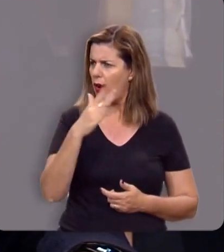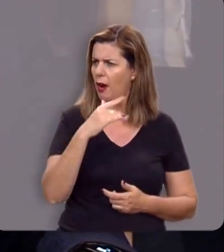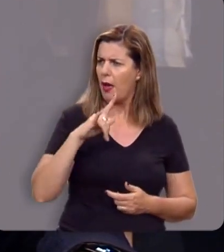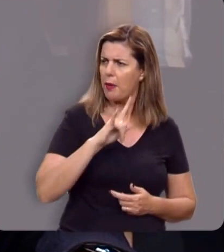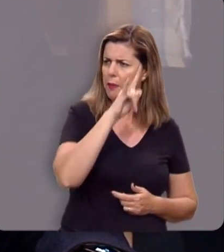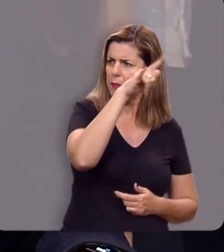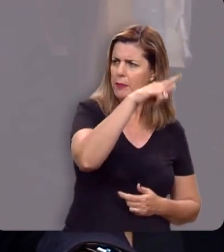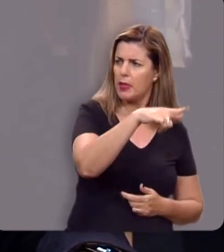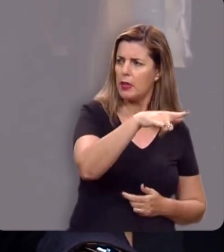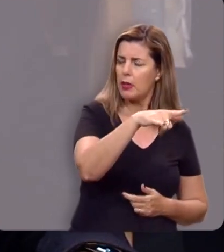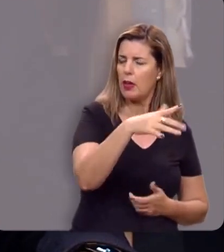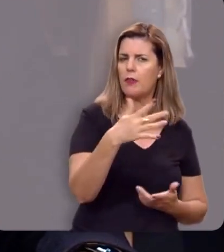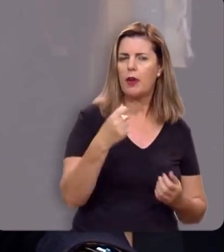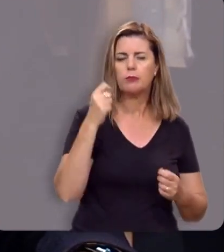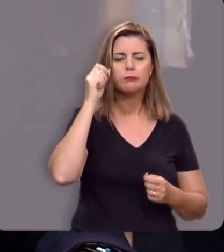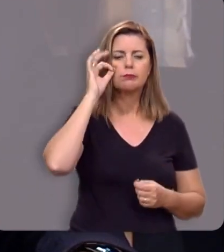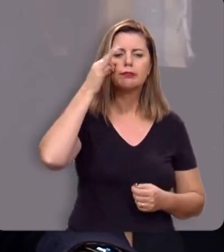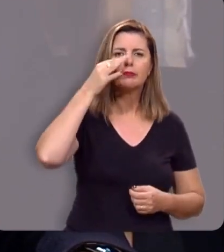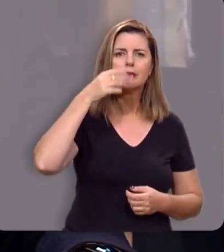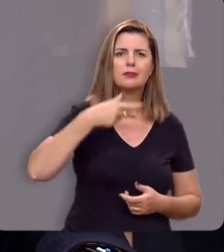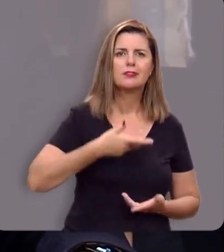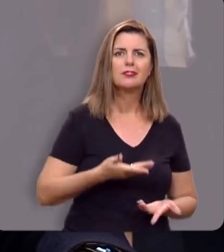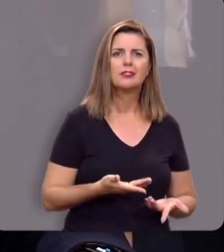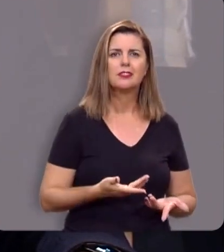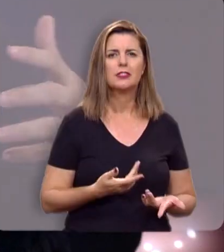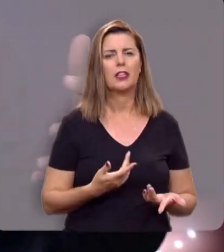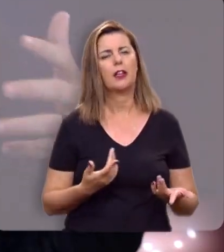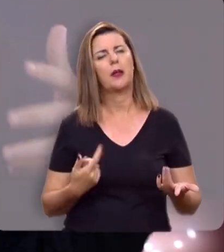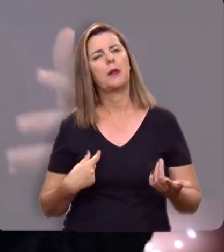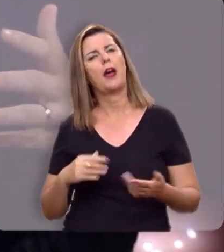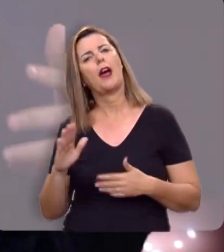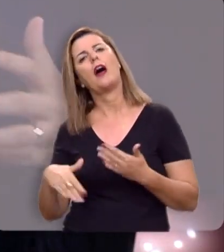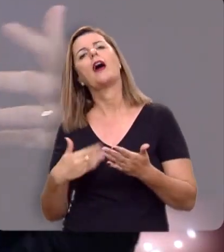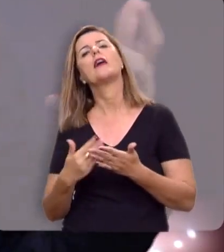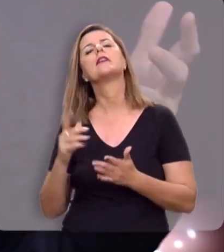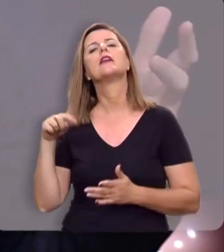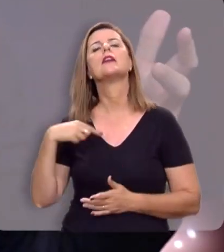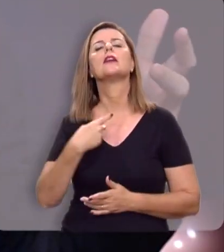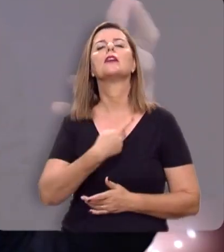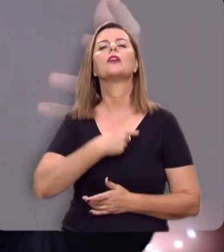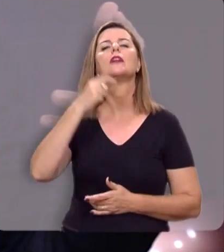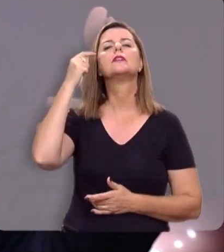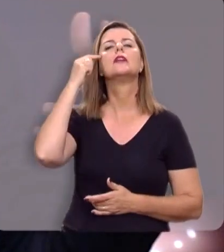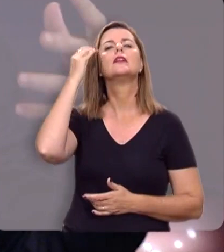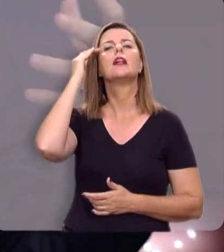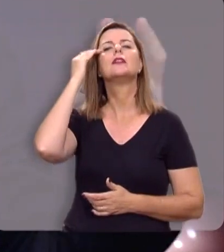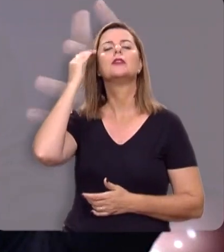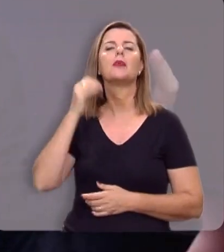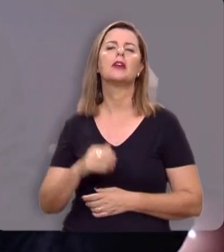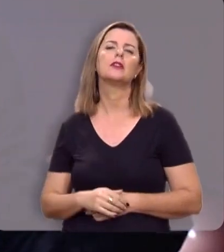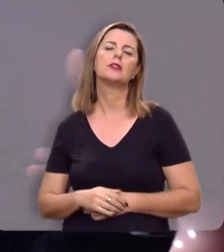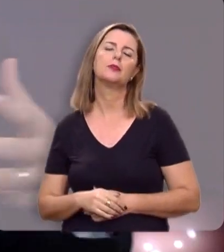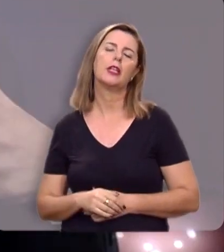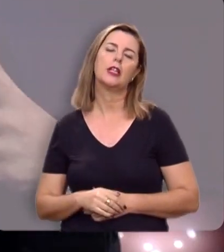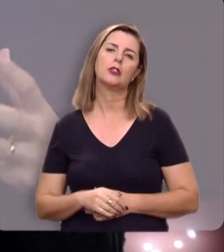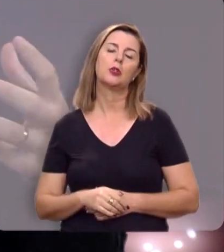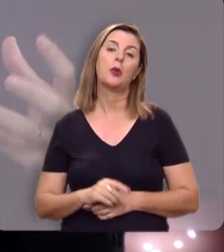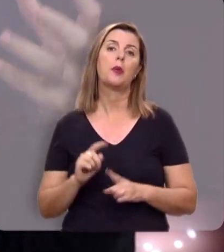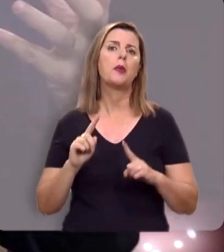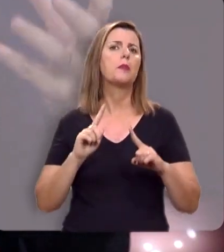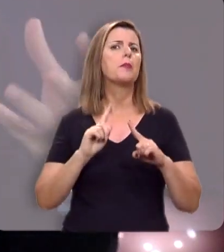Paris, e apareceremos lá. Que coisa maravilhosa. E transcende até mesmo a nossa compreensão, né? Porque, afinal de